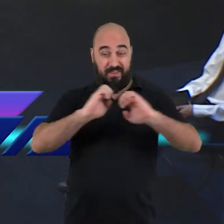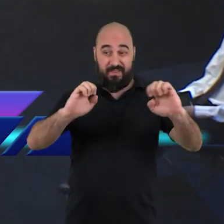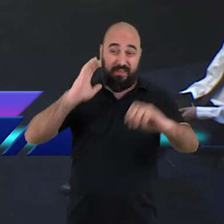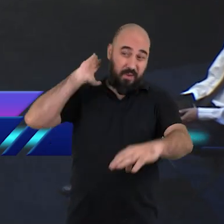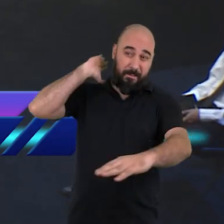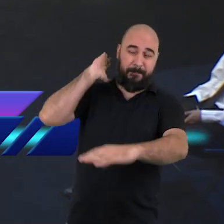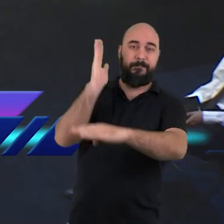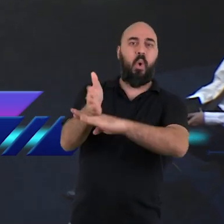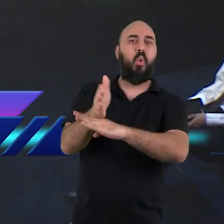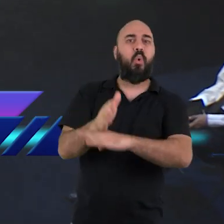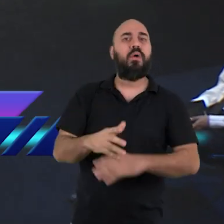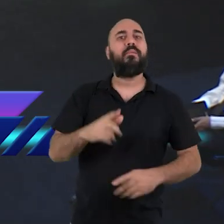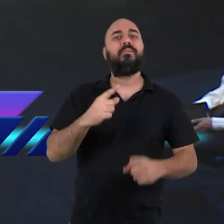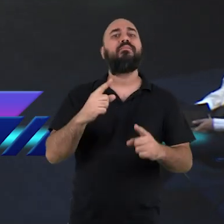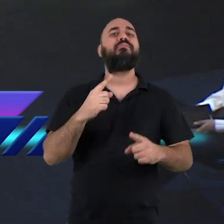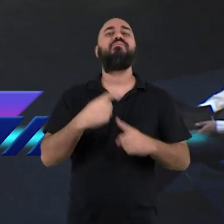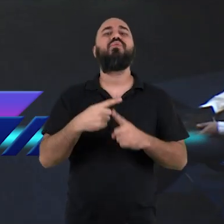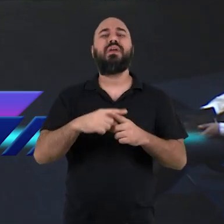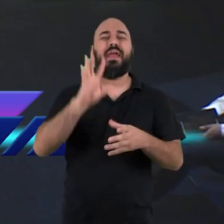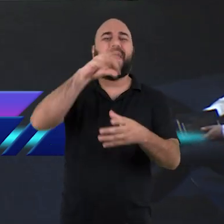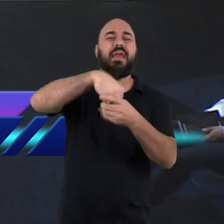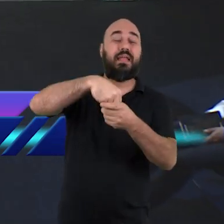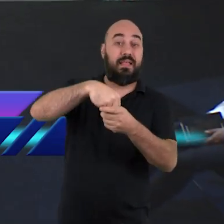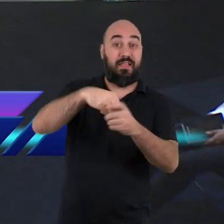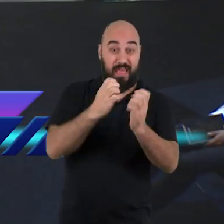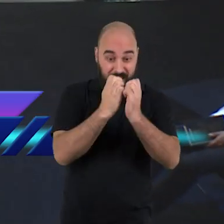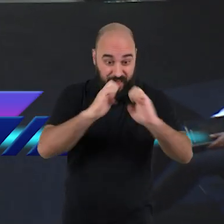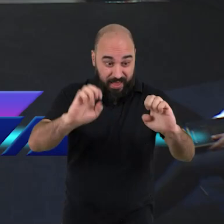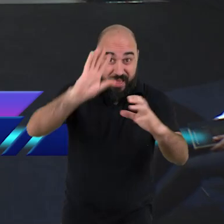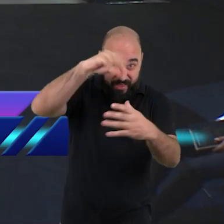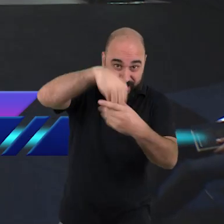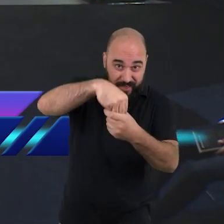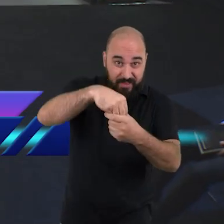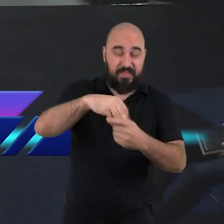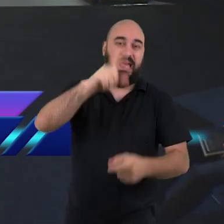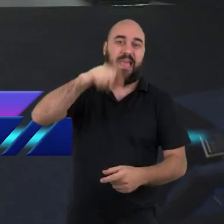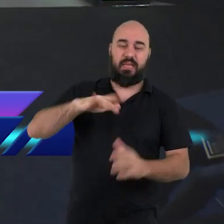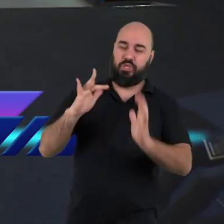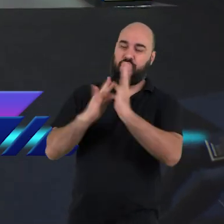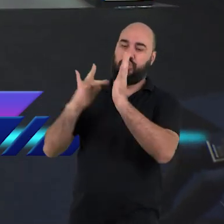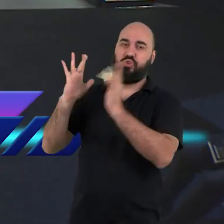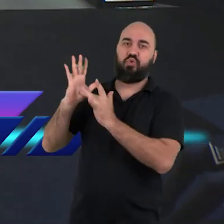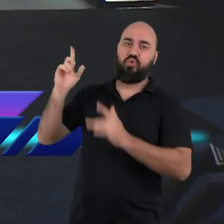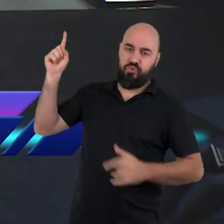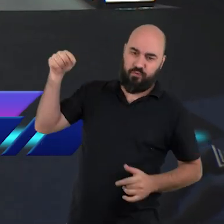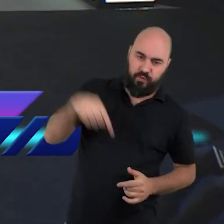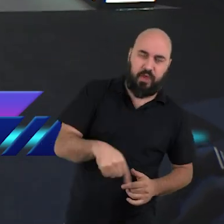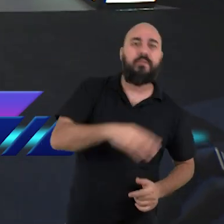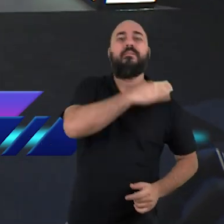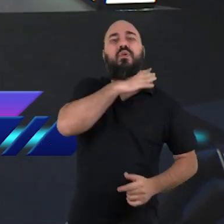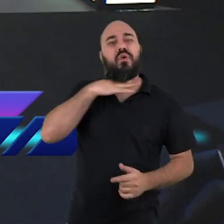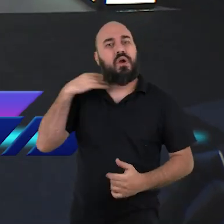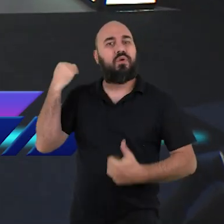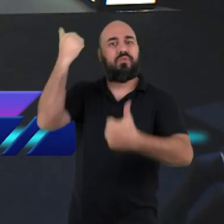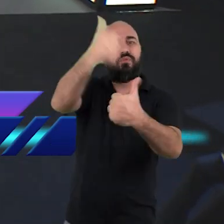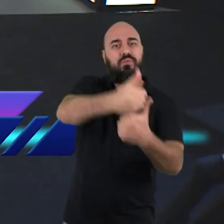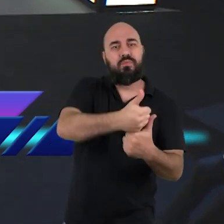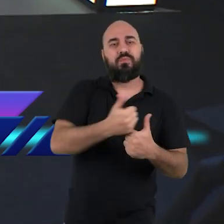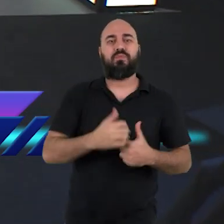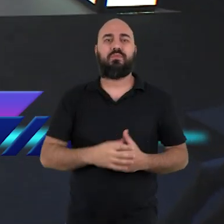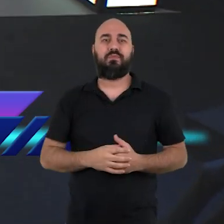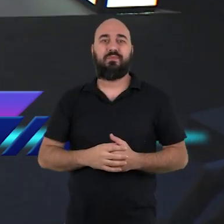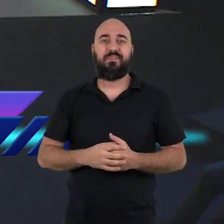Jesus veio à terra e que morreu por nós. Este evangelho, segundo as palavras do Apocalipse, é um evangelho